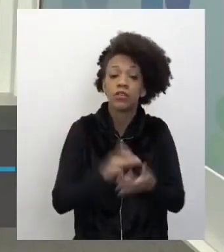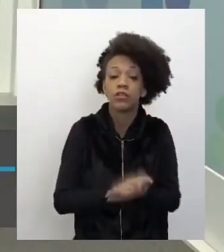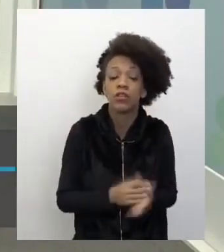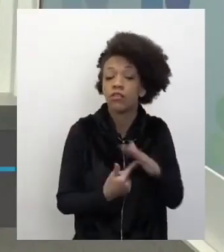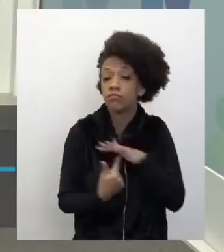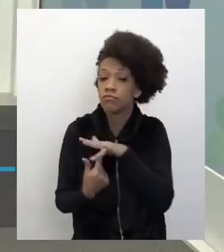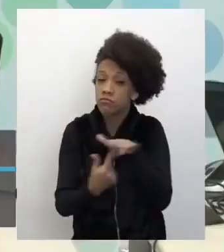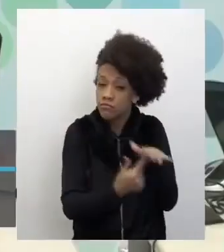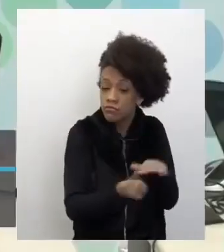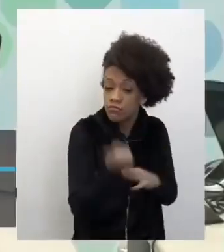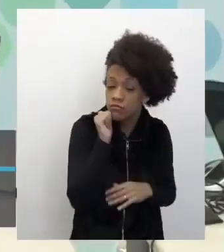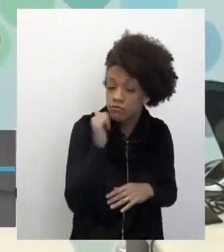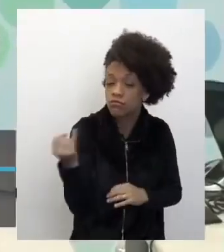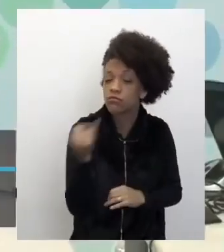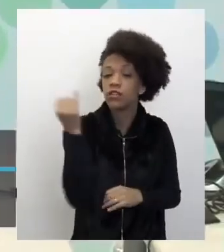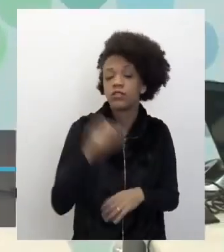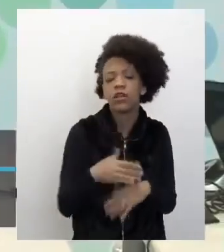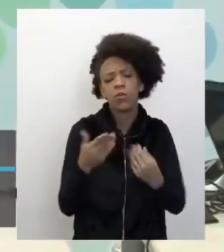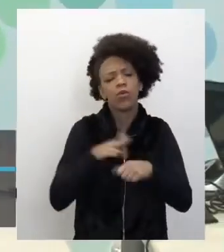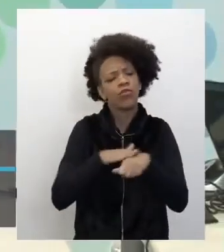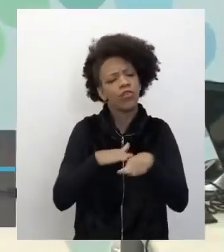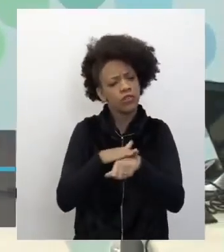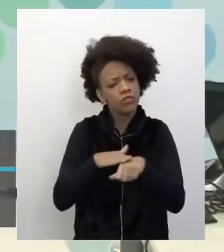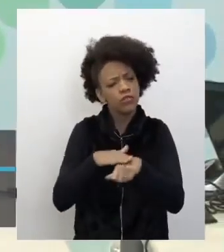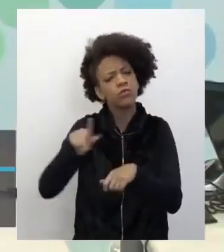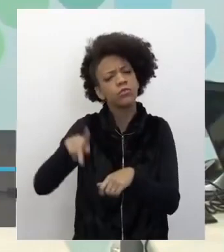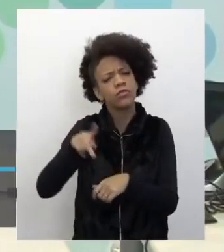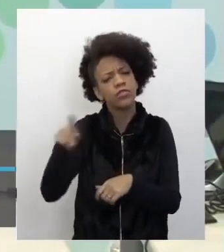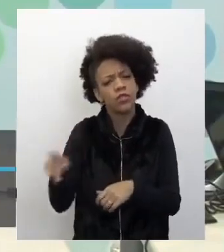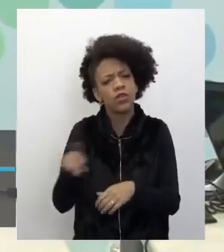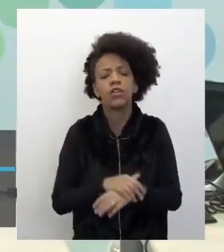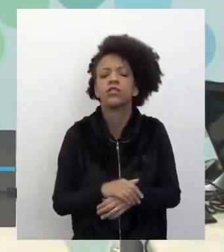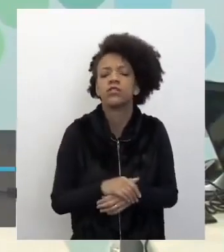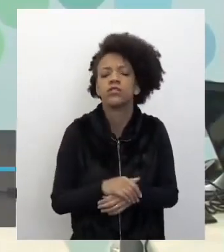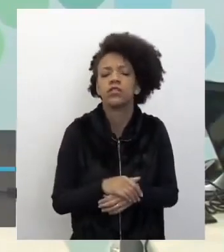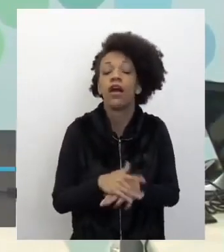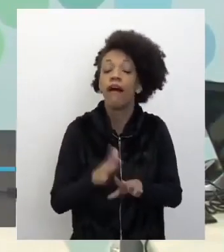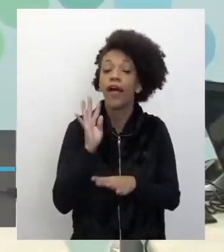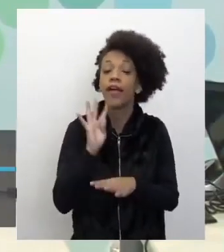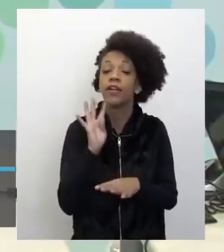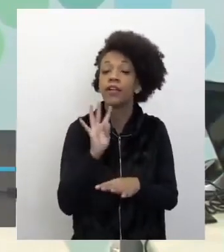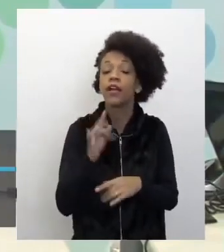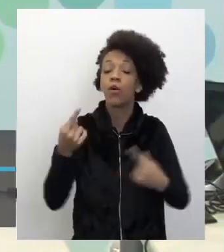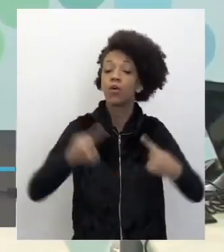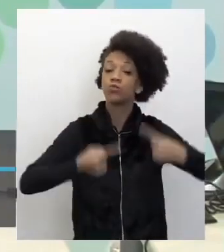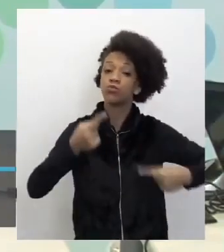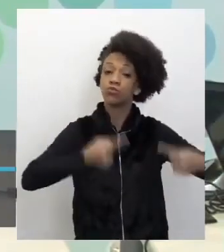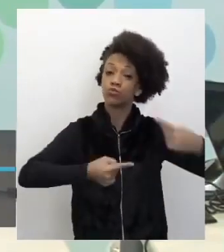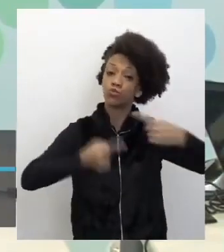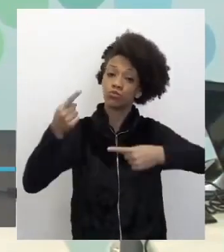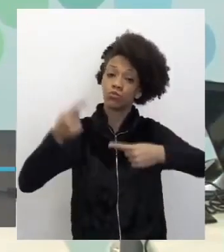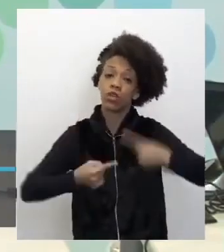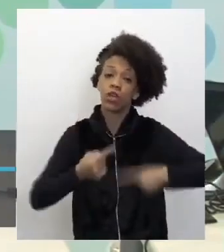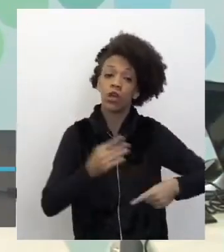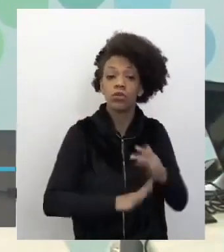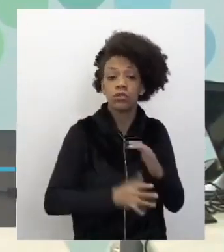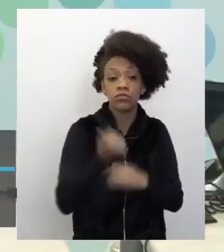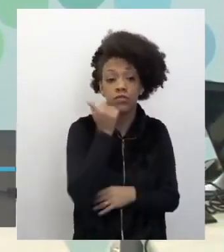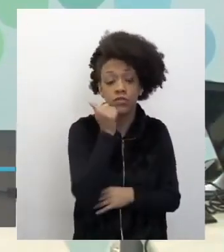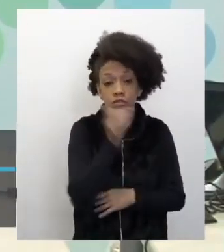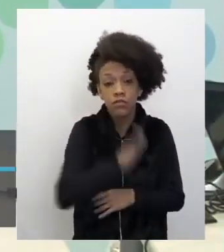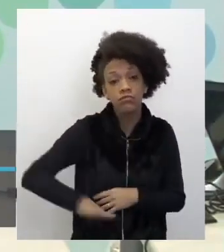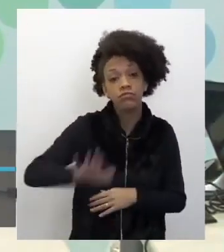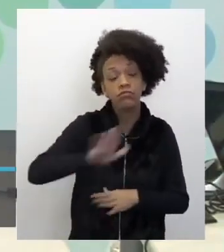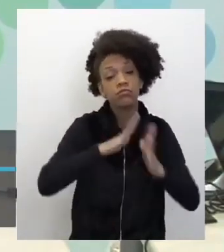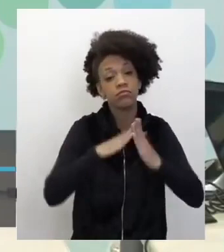de Ciências é muito importante. Então, converse com seus professores, né? É super bacana a discussão da ciência no ambiente escolar